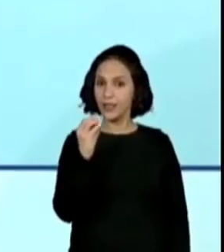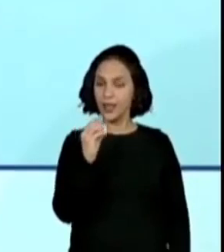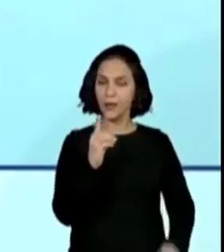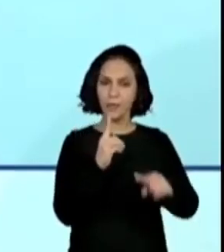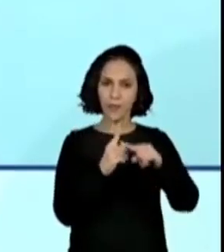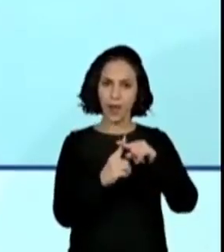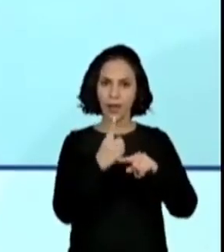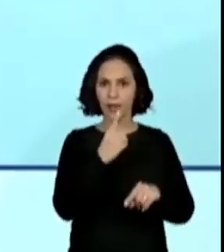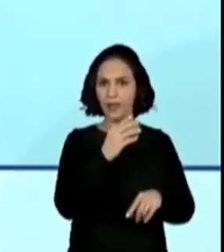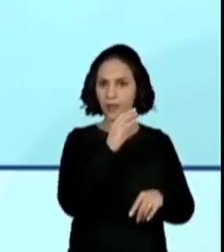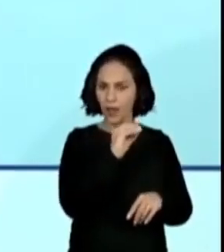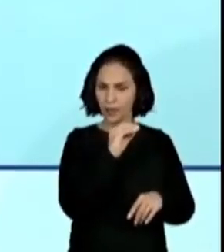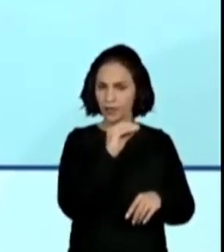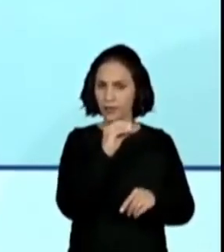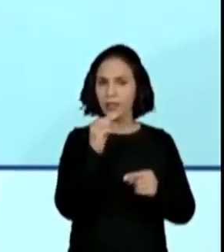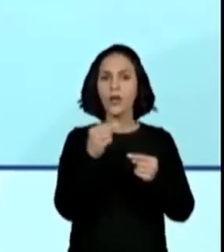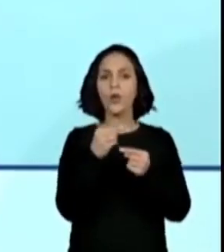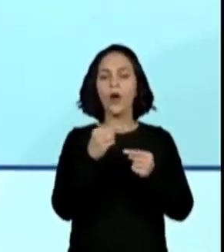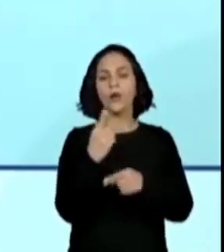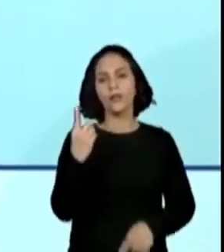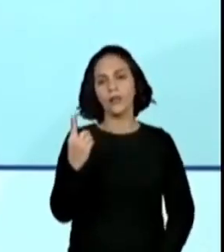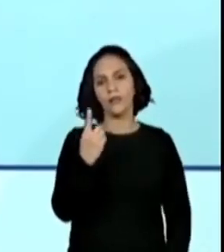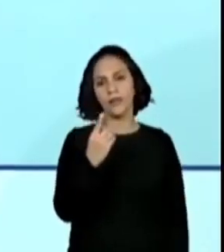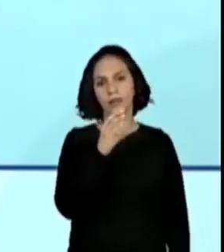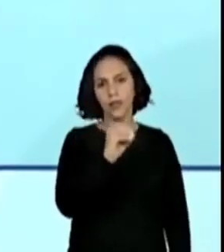10 = 110